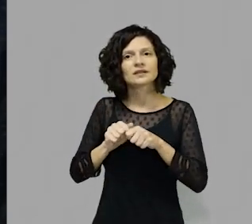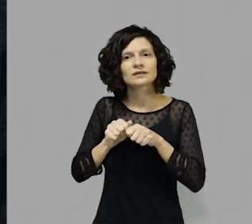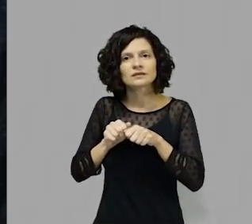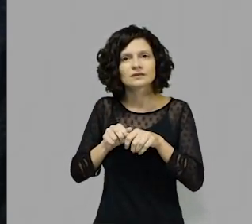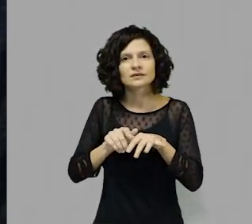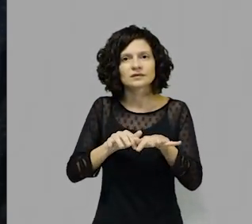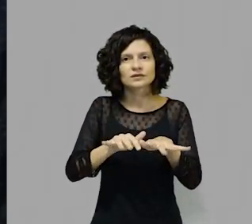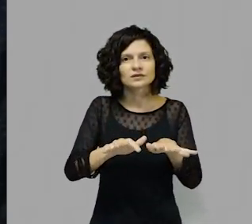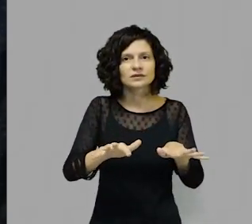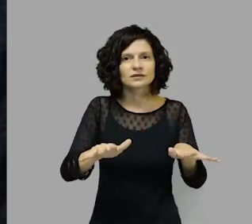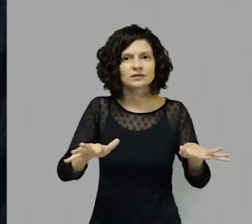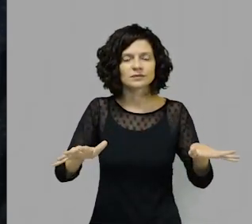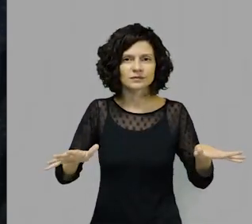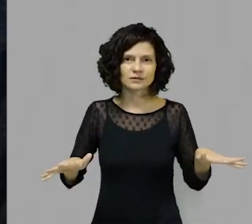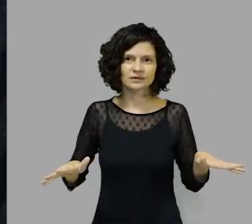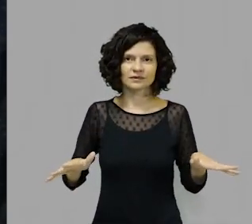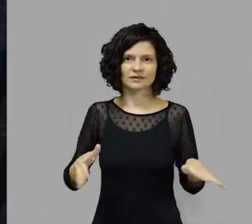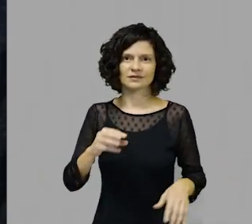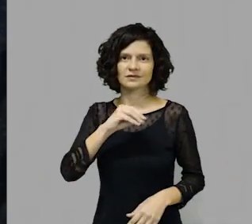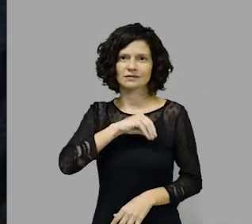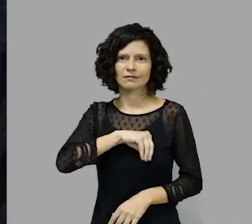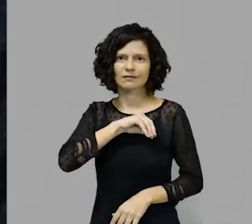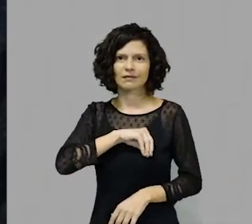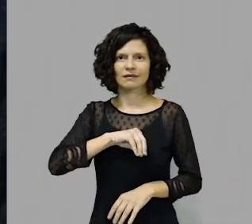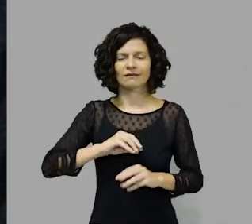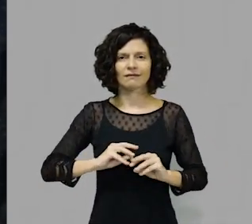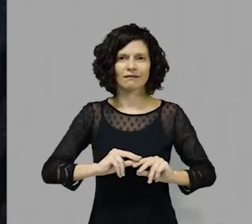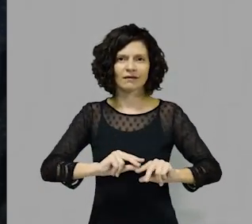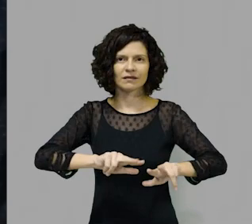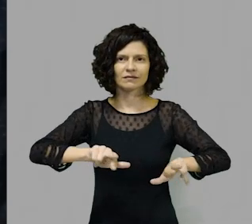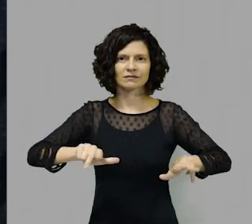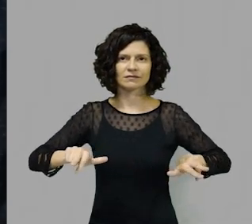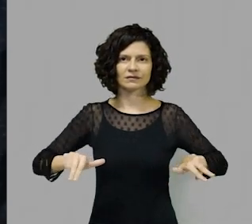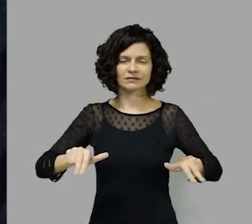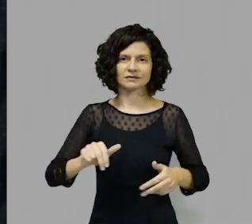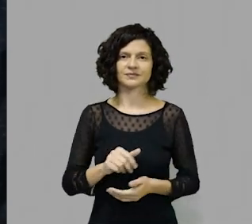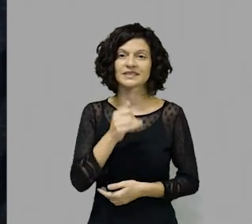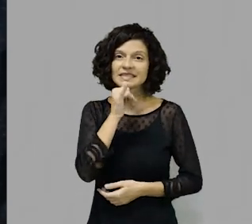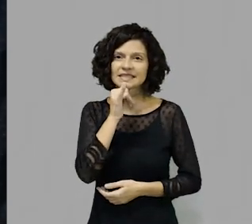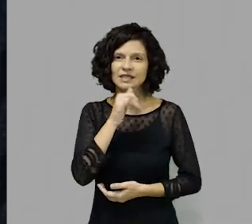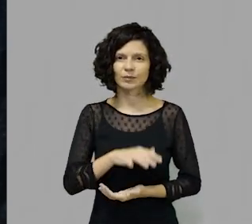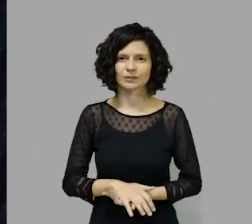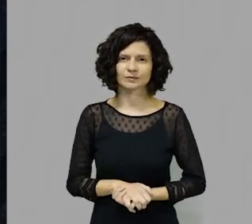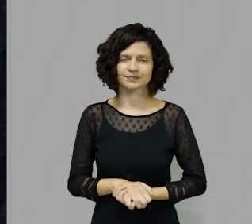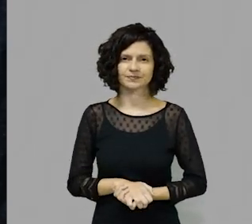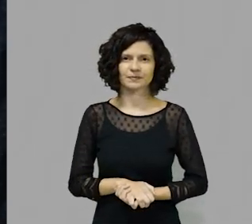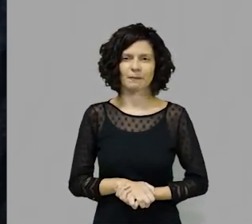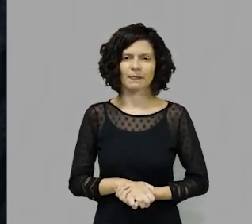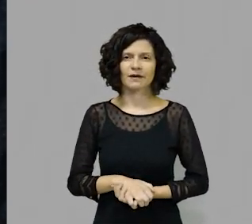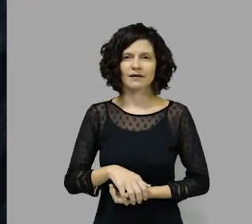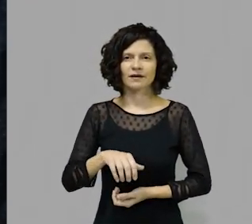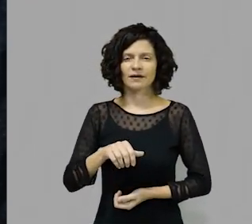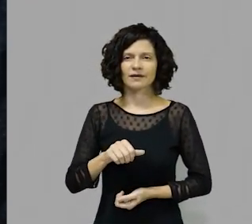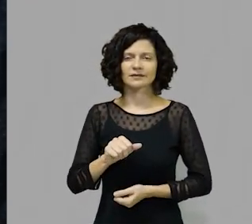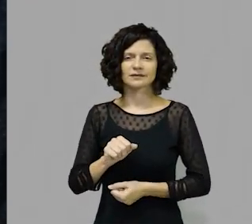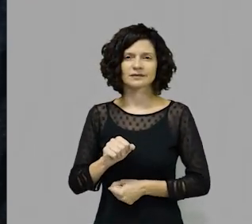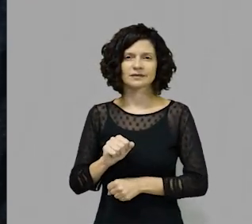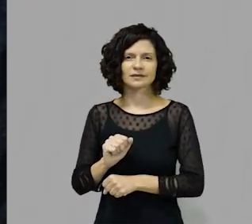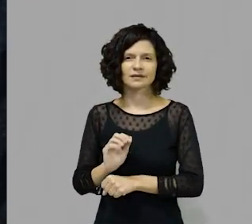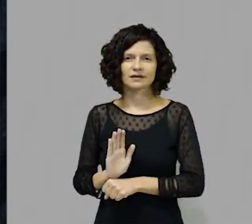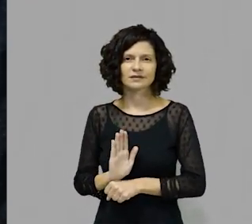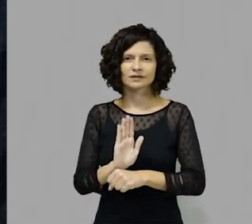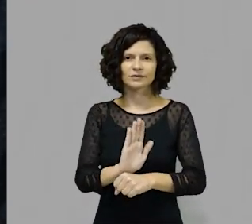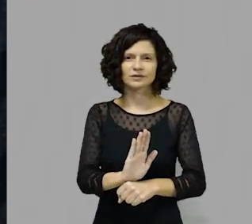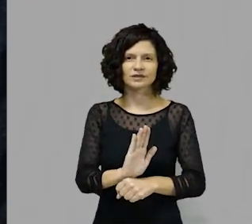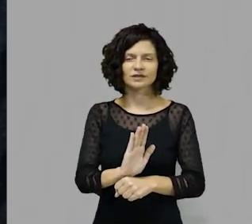direta ou de forma indireta. Tá? Eu vou citar um exemplo para ti. Programas como o auxílio emergencial, que teve durante a